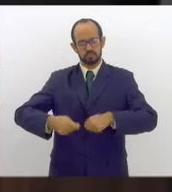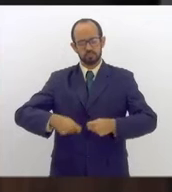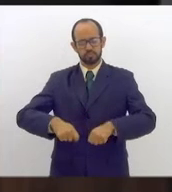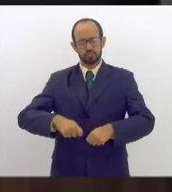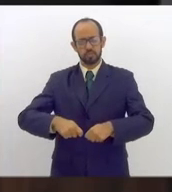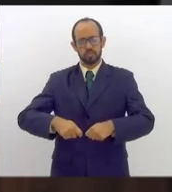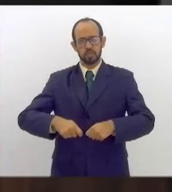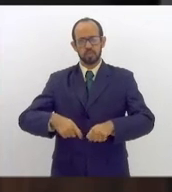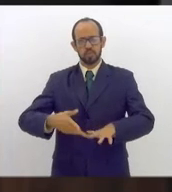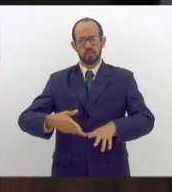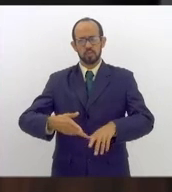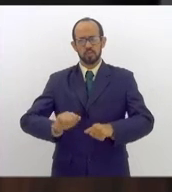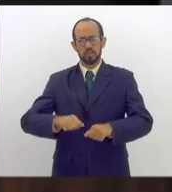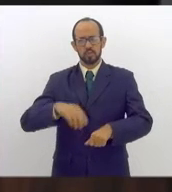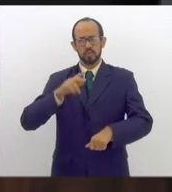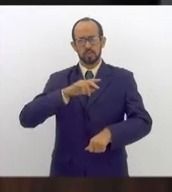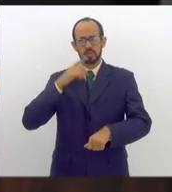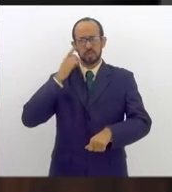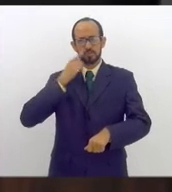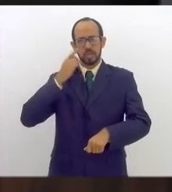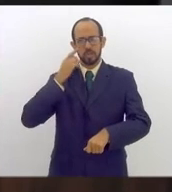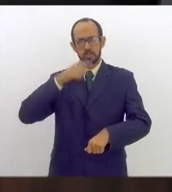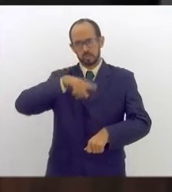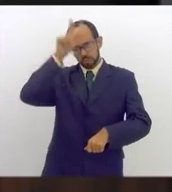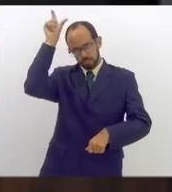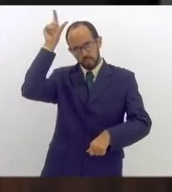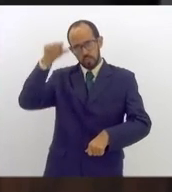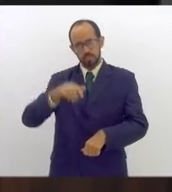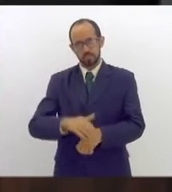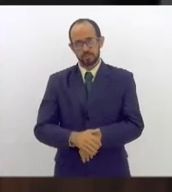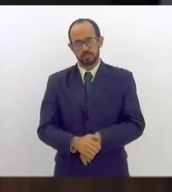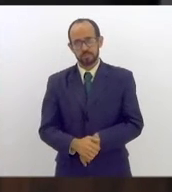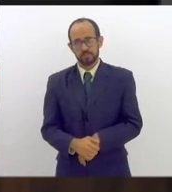deputado Luiz Paulo.